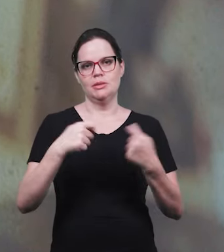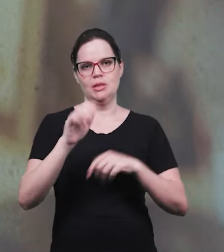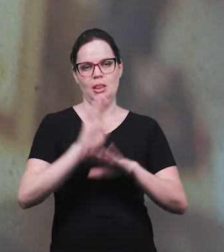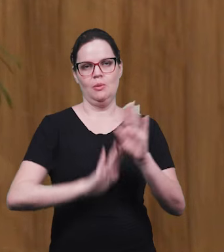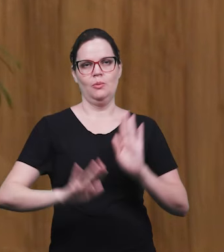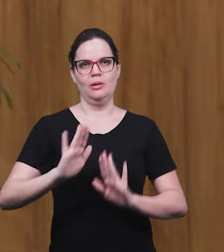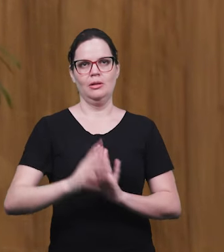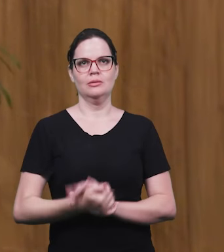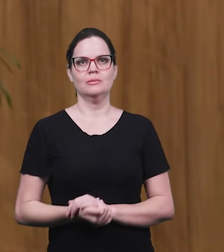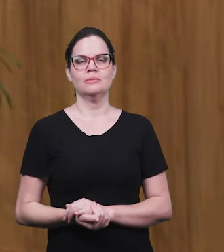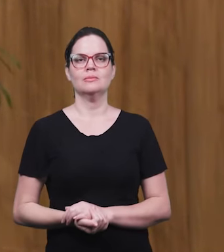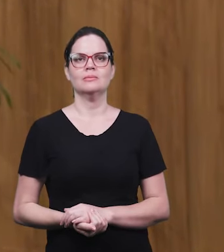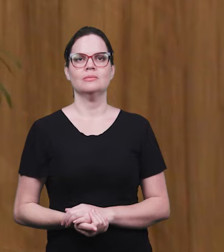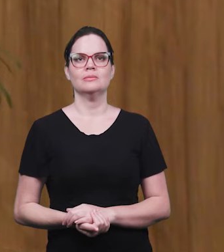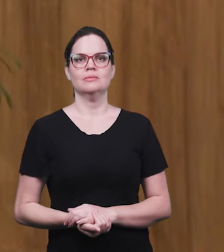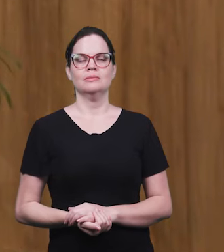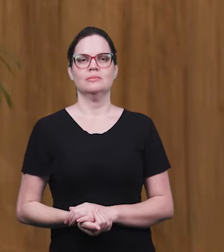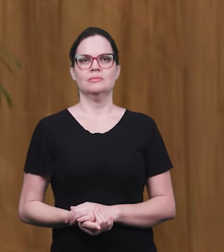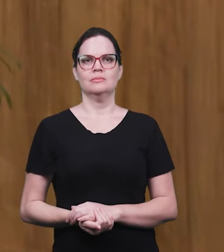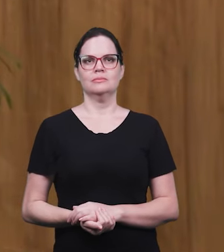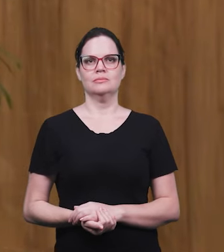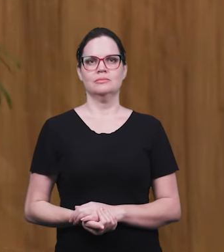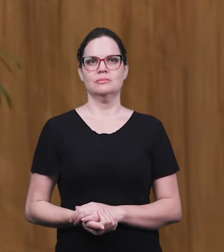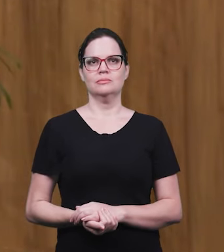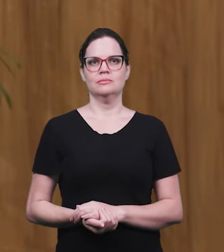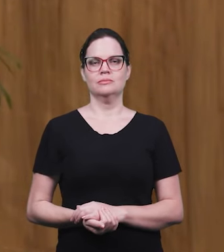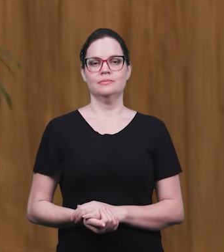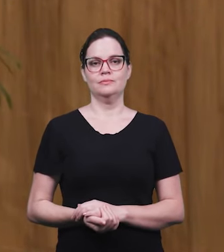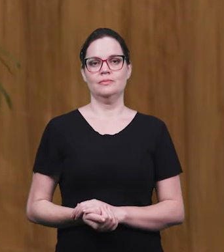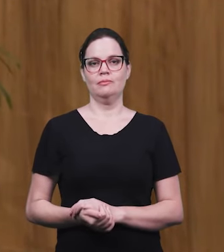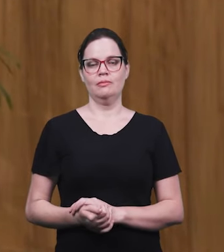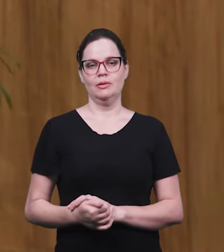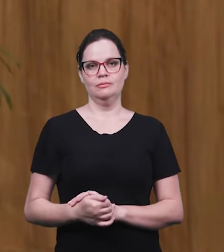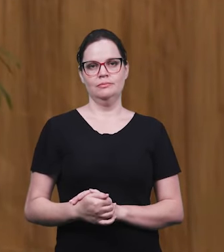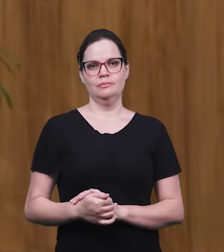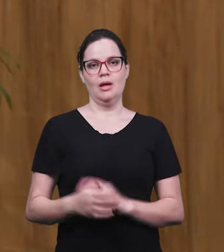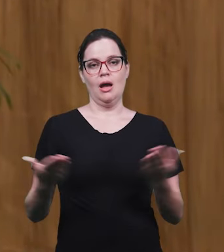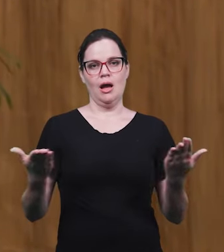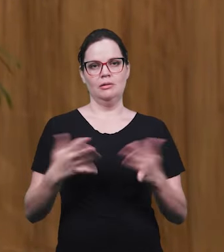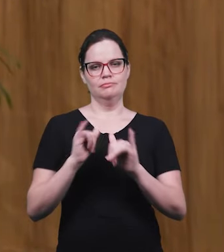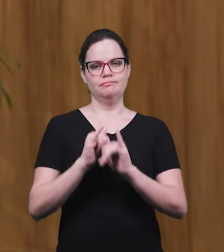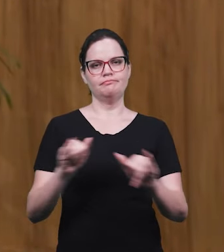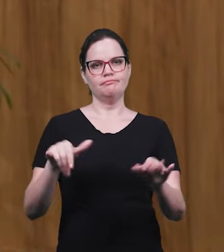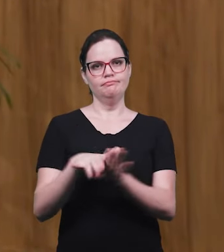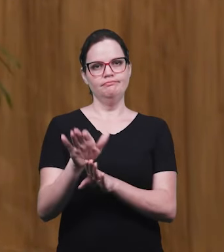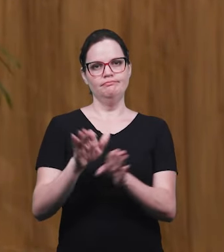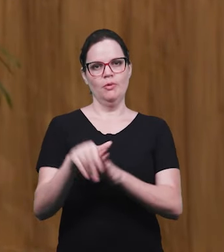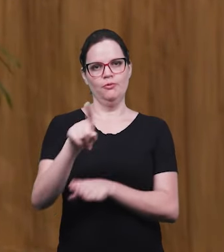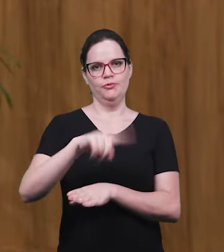temos que ter. Doutor Isaías, falando para o estudante de direito que já está próximo de se